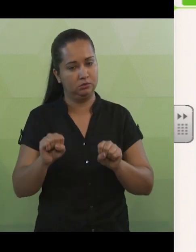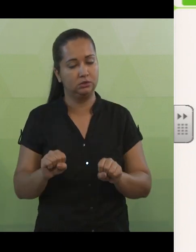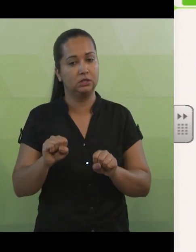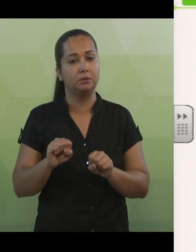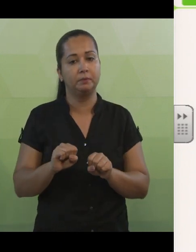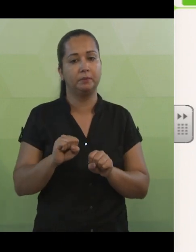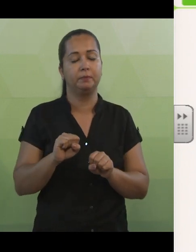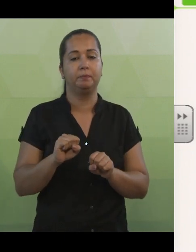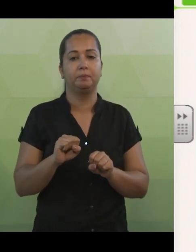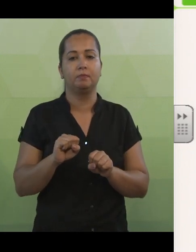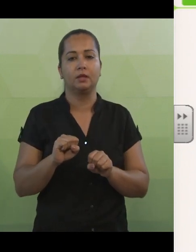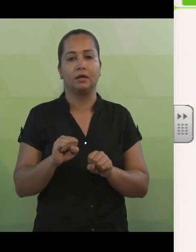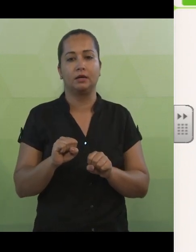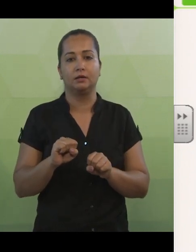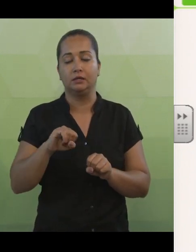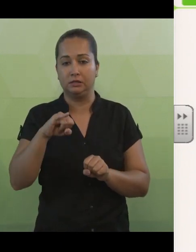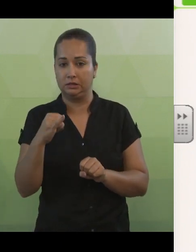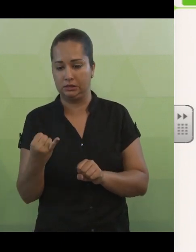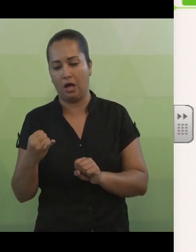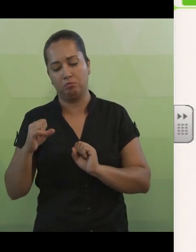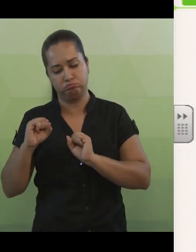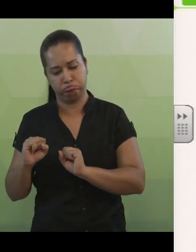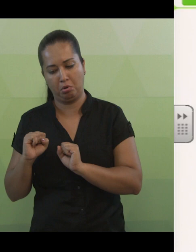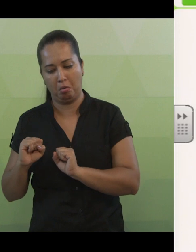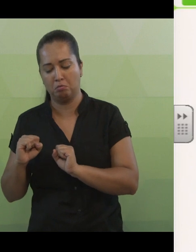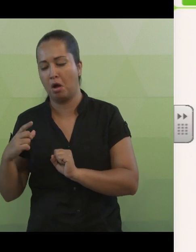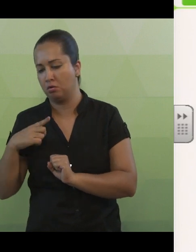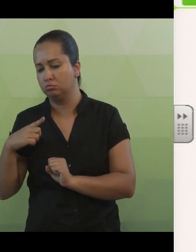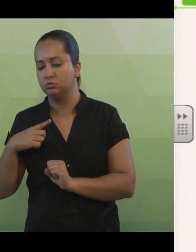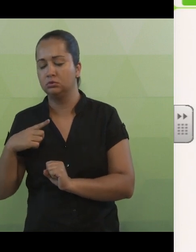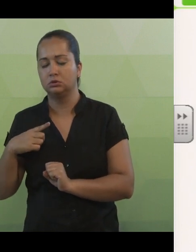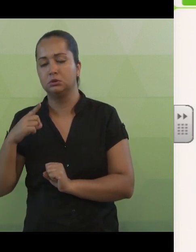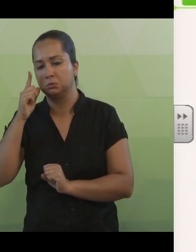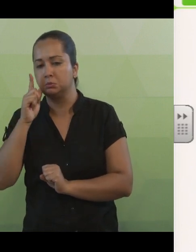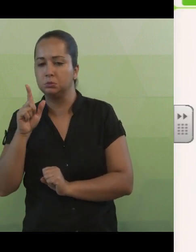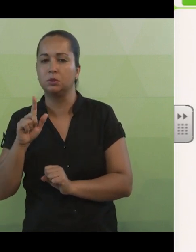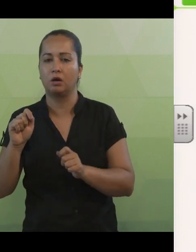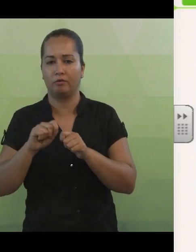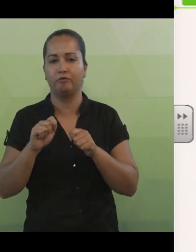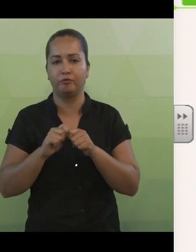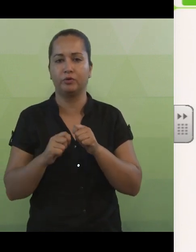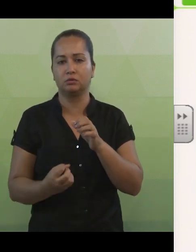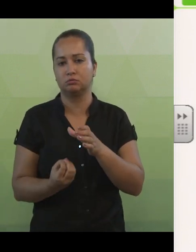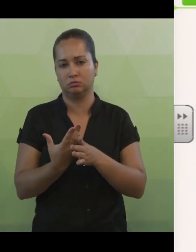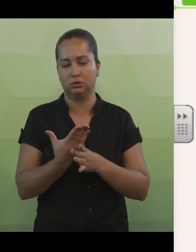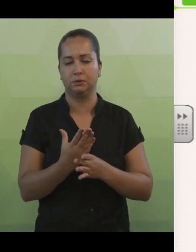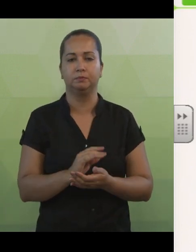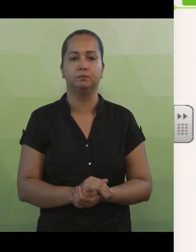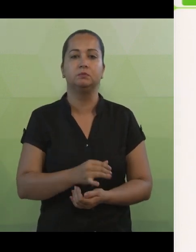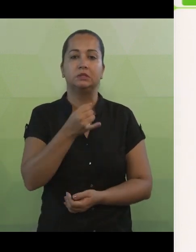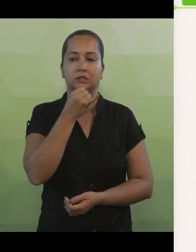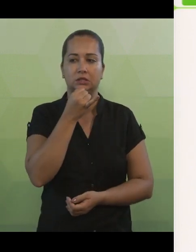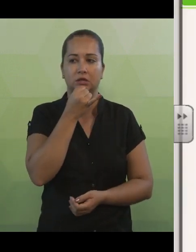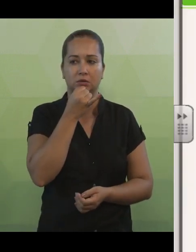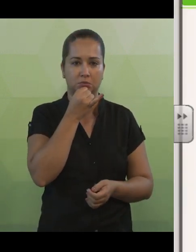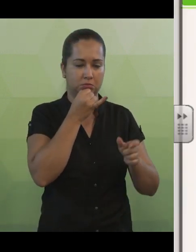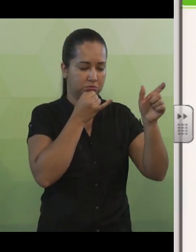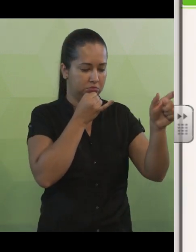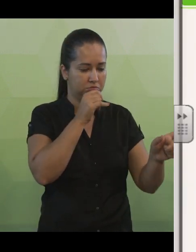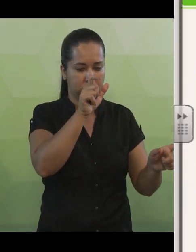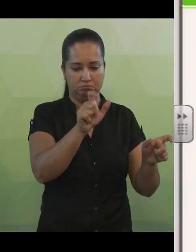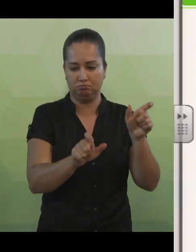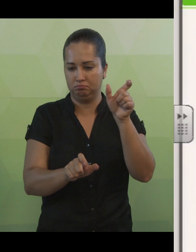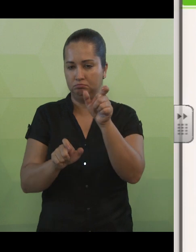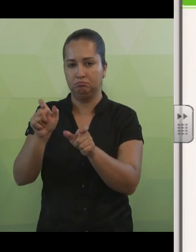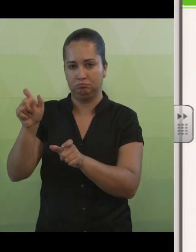que ele tenha privilégios adequados para criar em outros esquemas. Então, aqui nós temos um exemplo de vários esquemas no